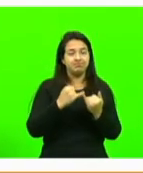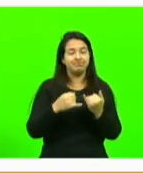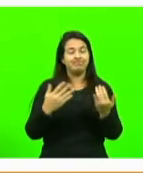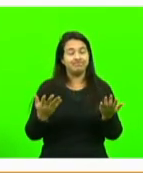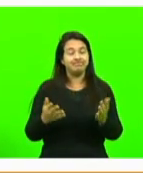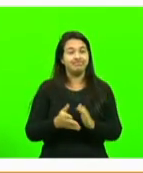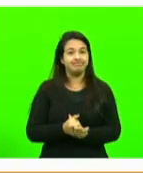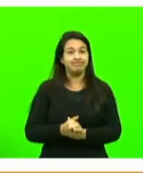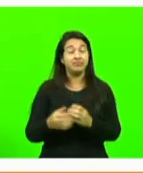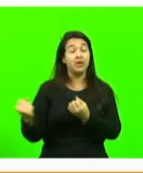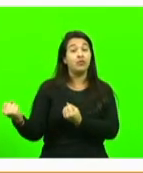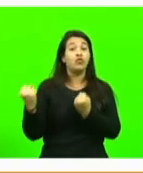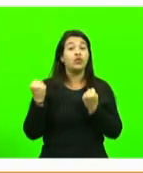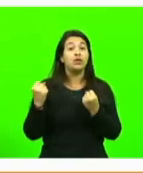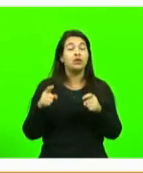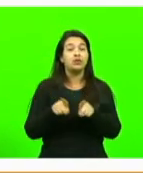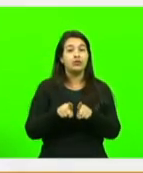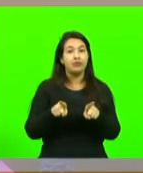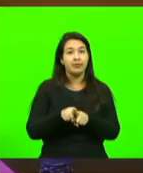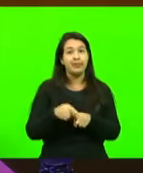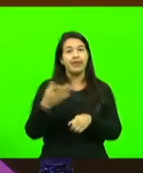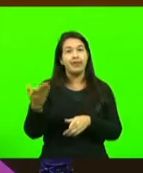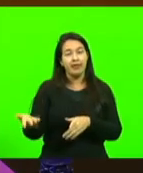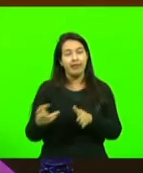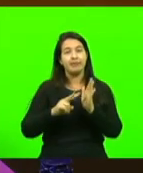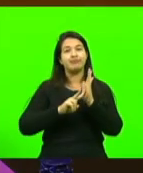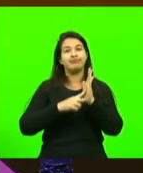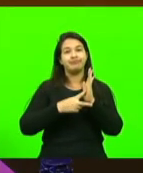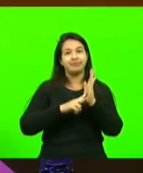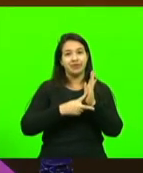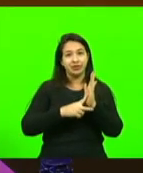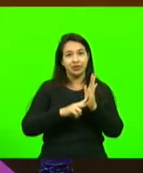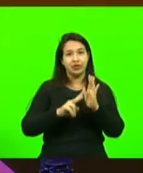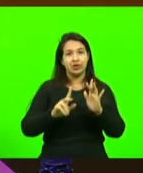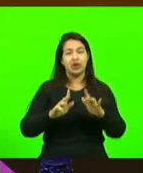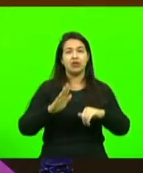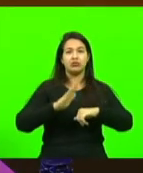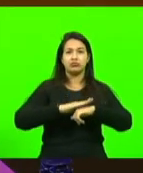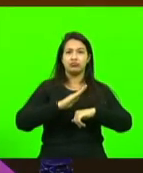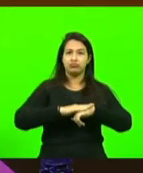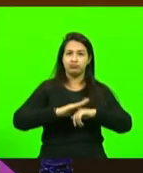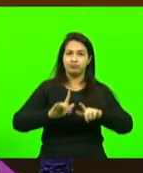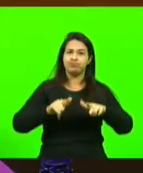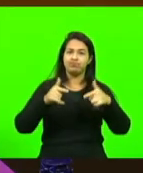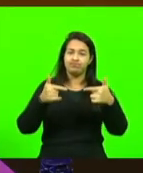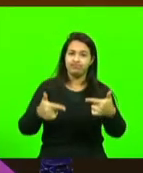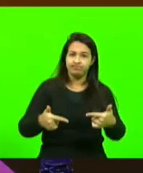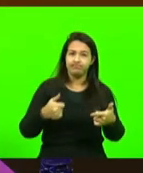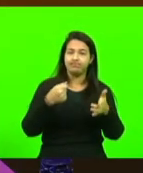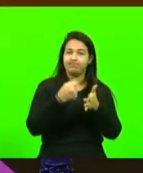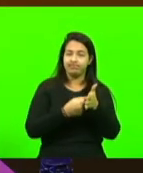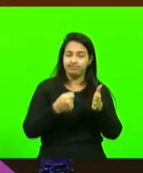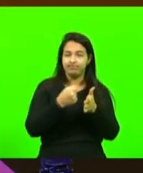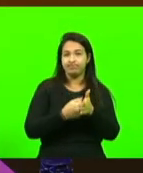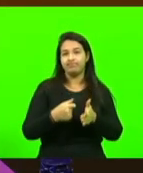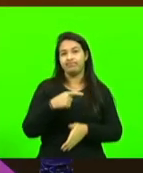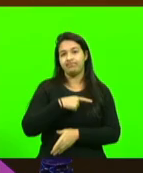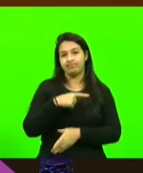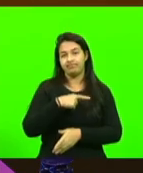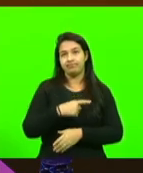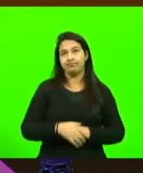fortalecer os as entidades sindicais que estão na frente de batalha e fazendo todo toda a discussão levando isso